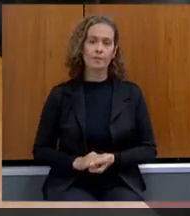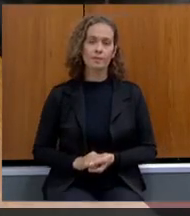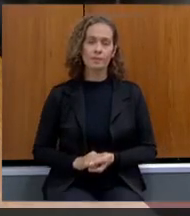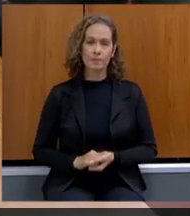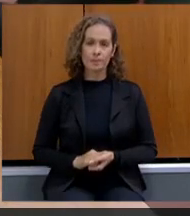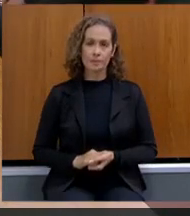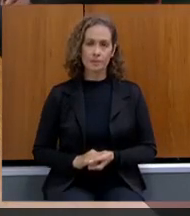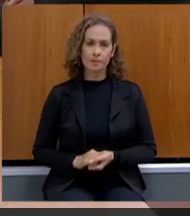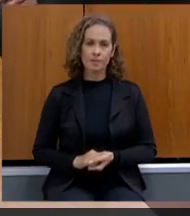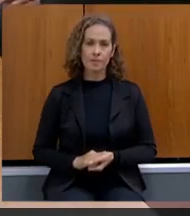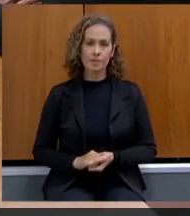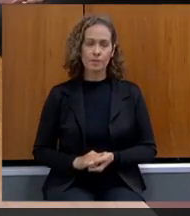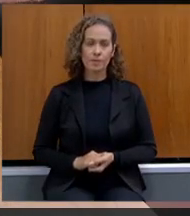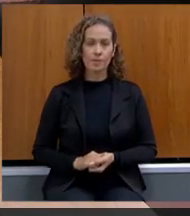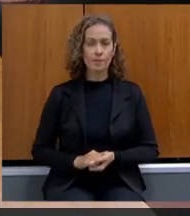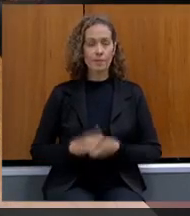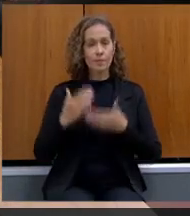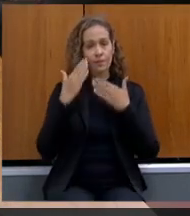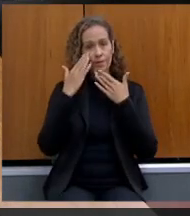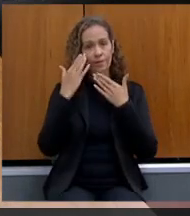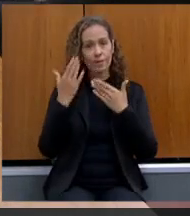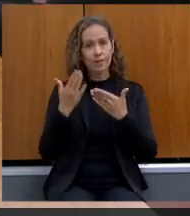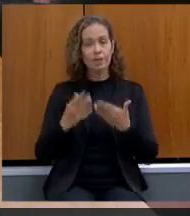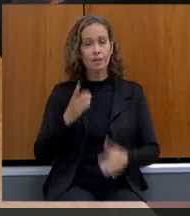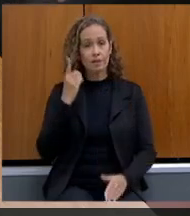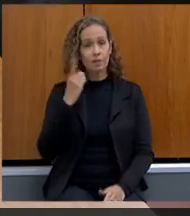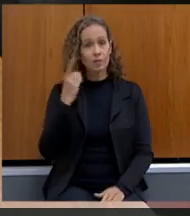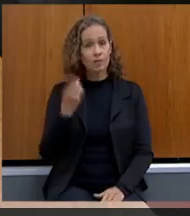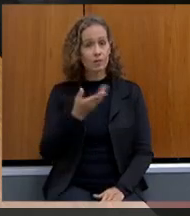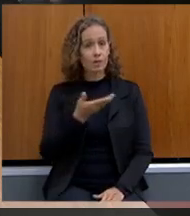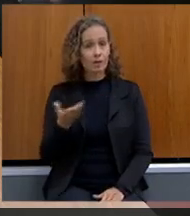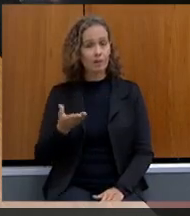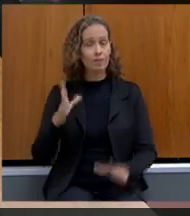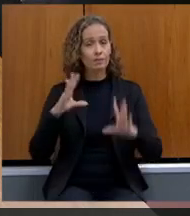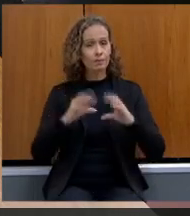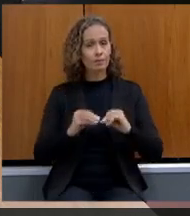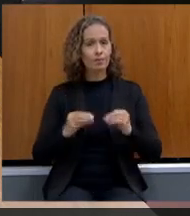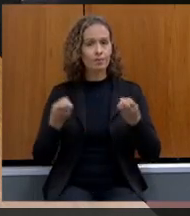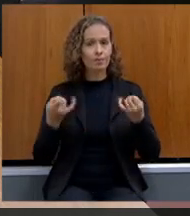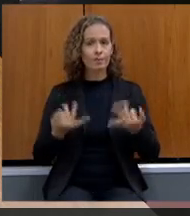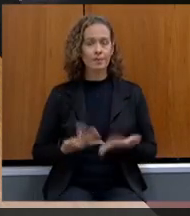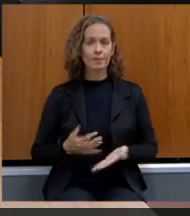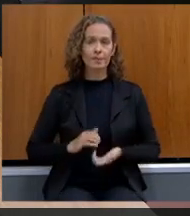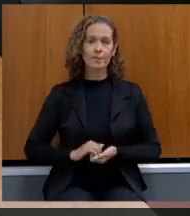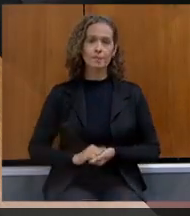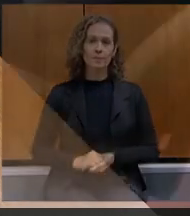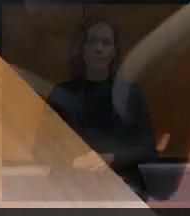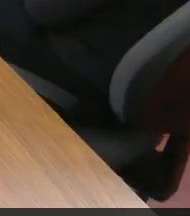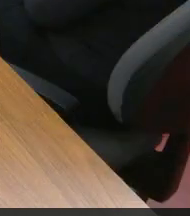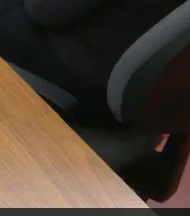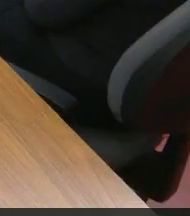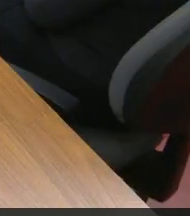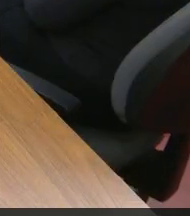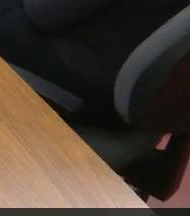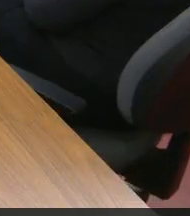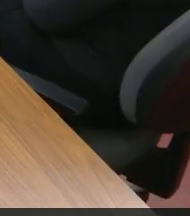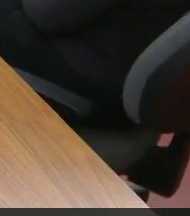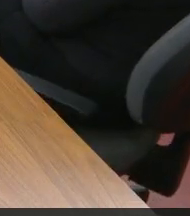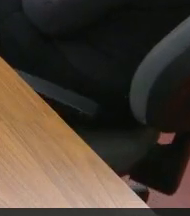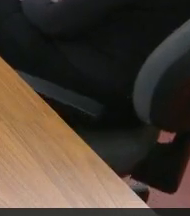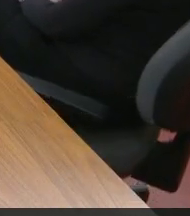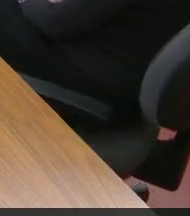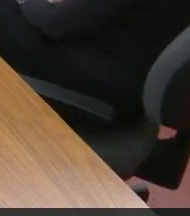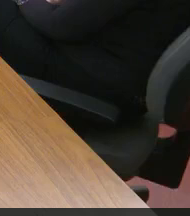é obrigada a secretária Deputado André Quintão Tá nas suas considerações é o primeiro passo nesta estratégia